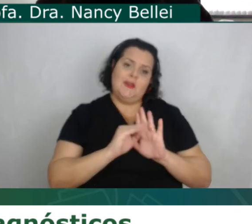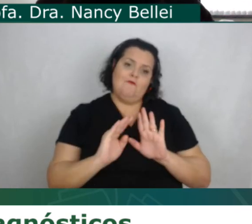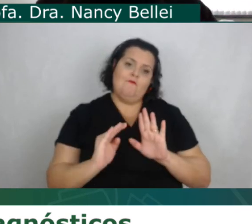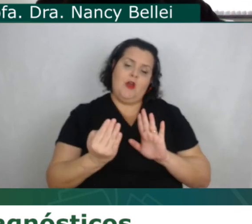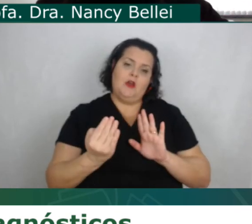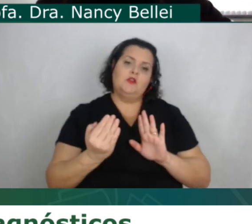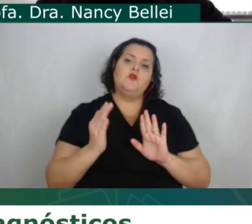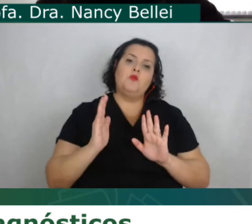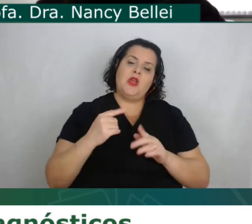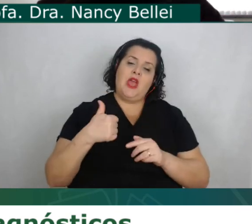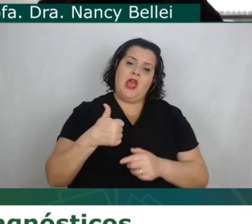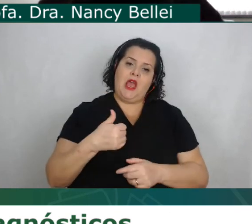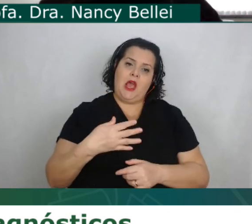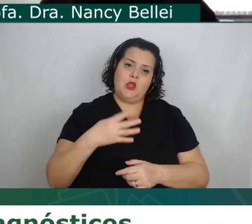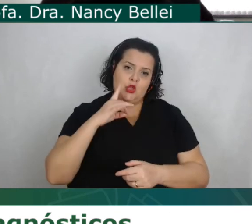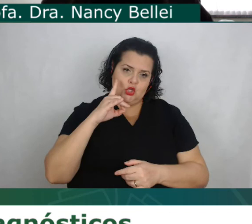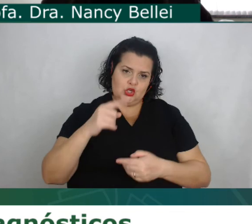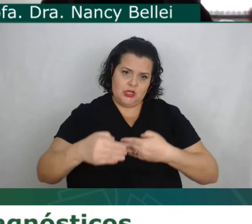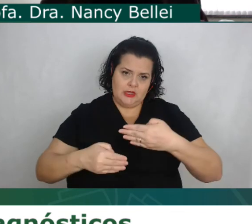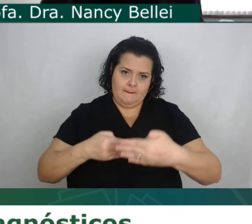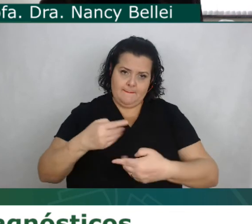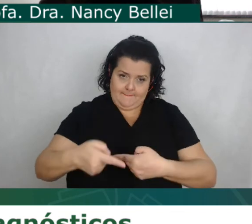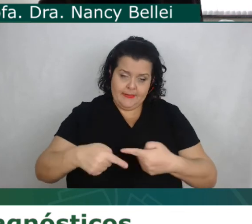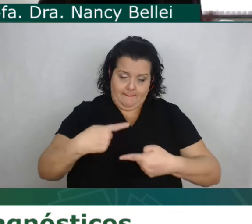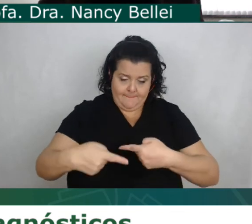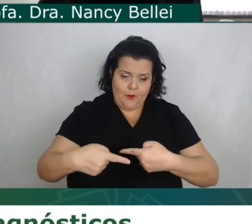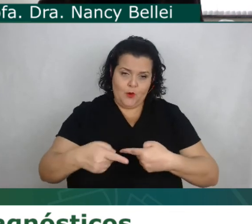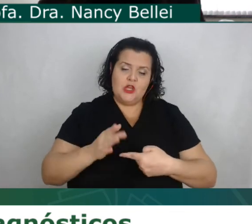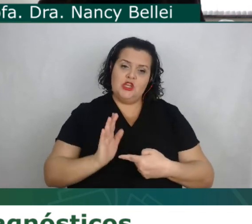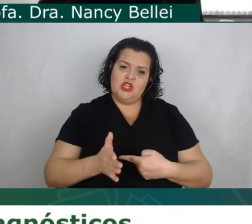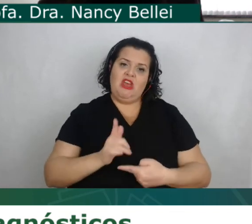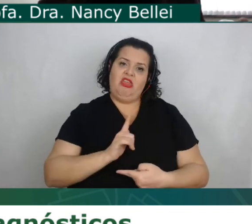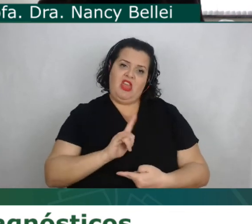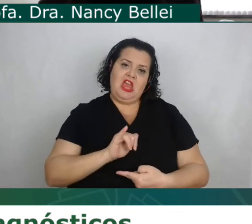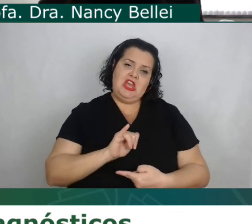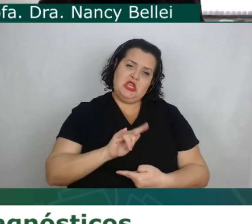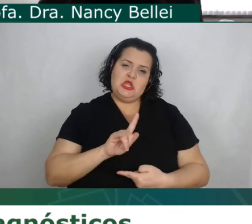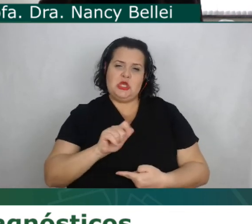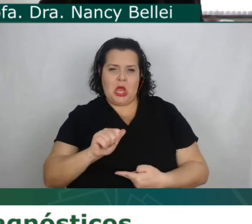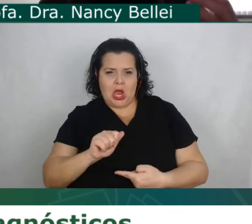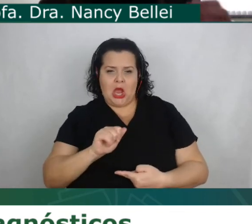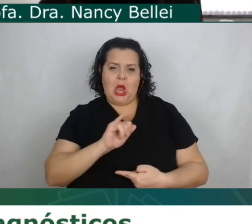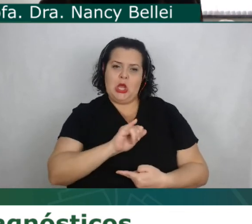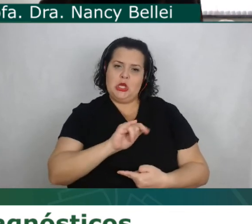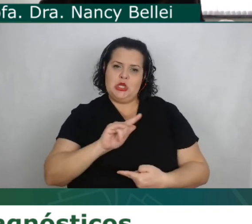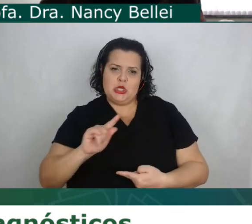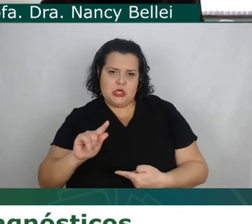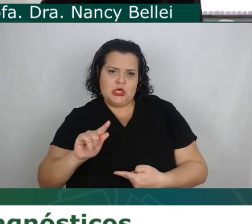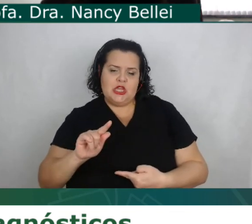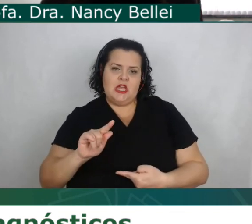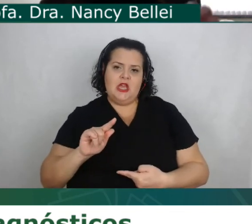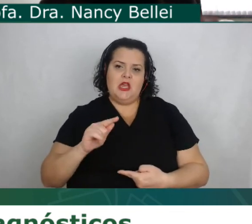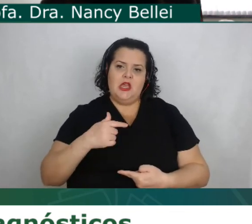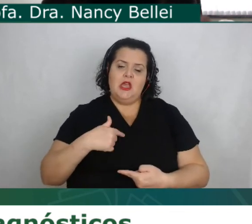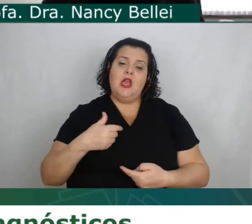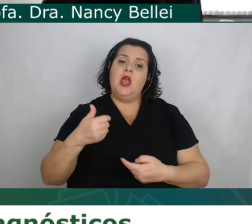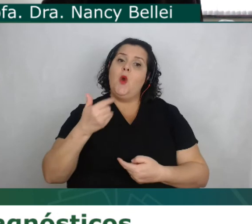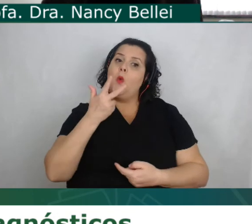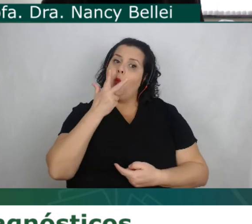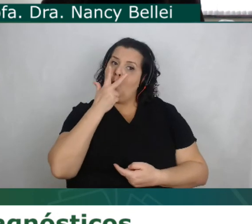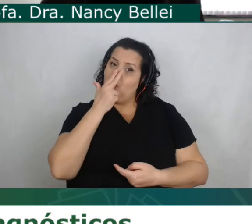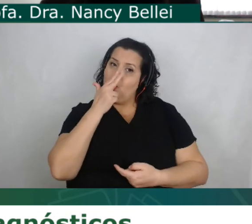uma IgM e começar uma IgG. Eu, em geral, recomendo que se faça após 3 semanas